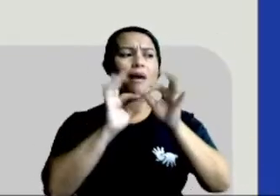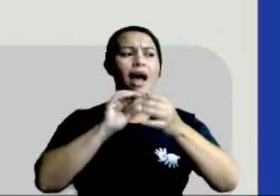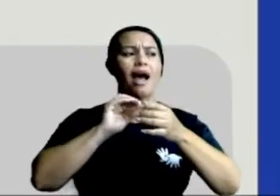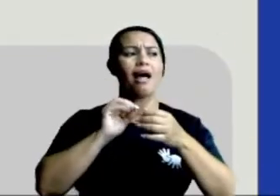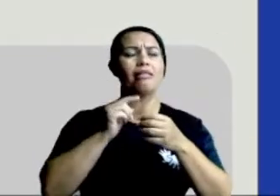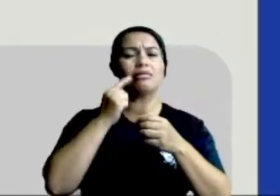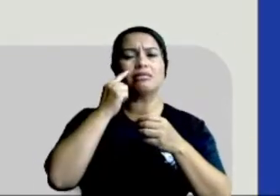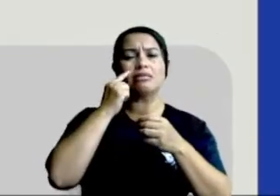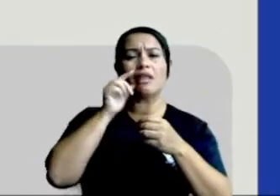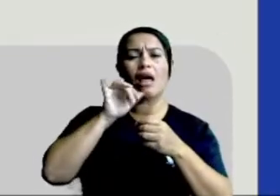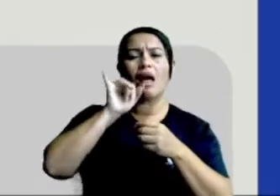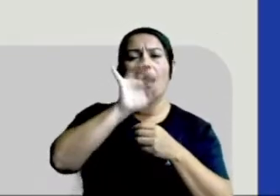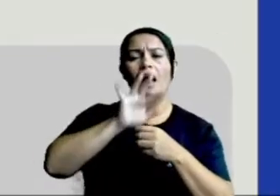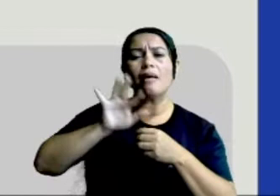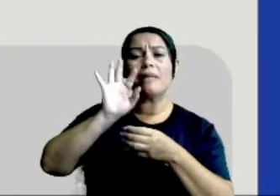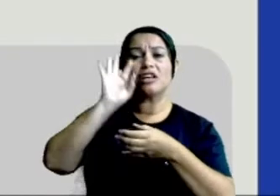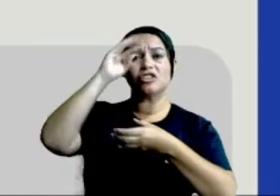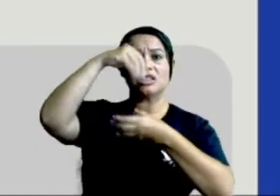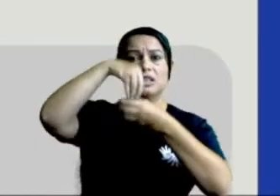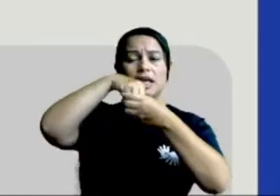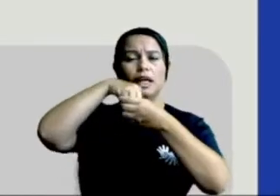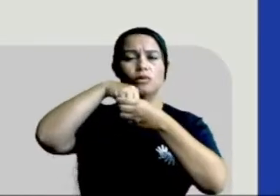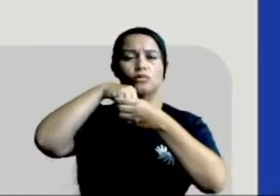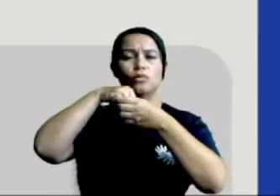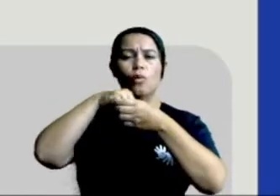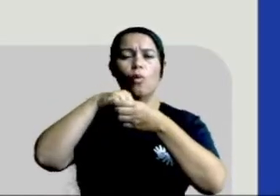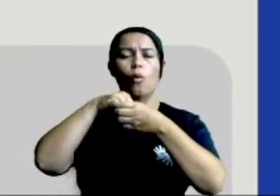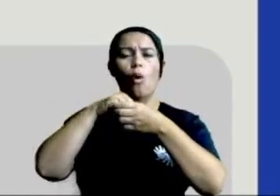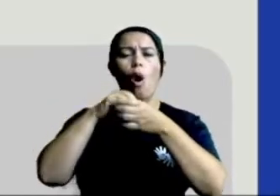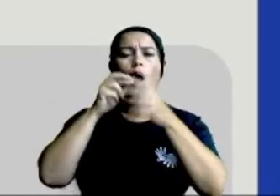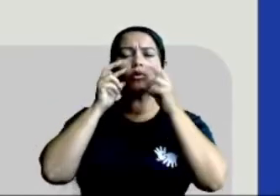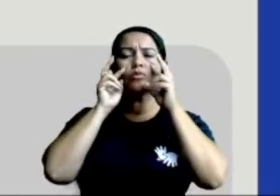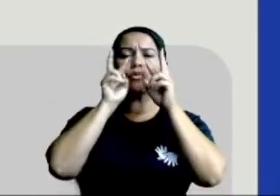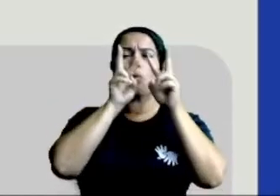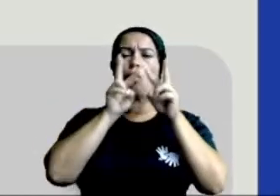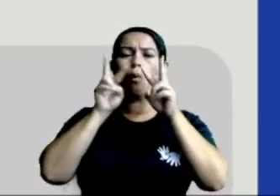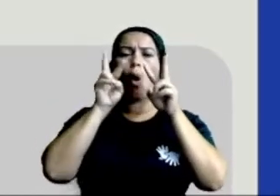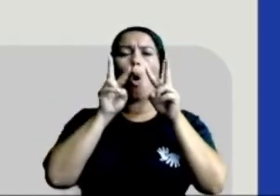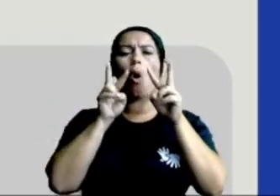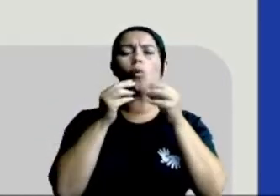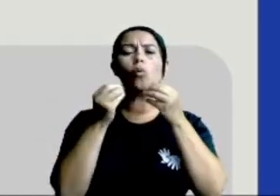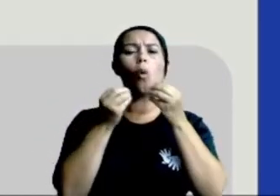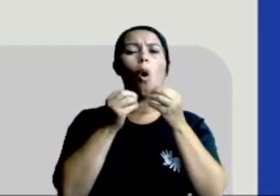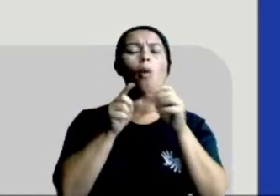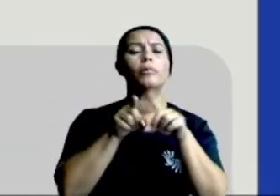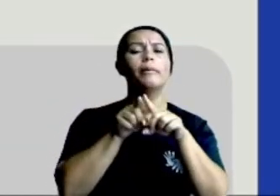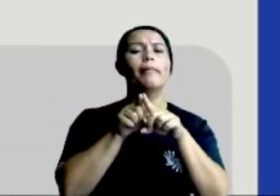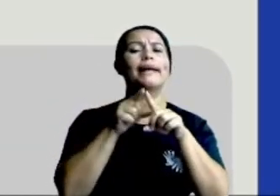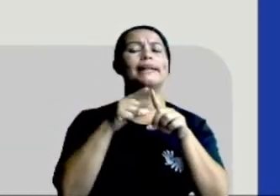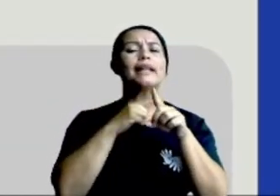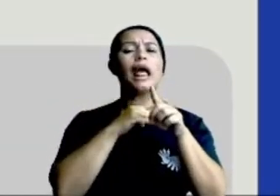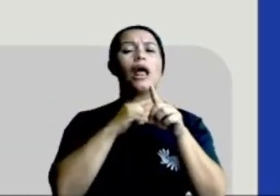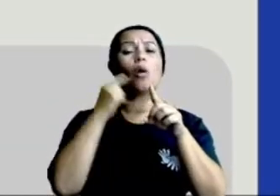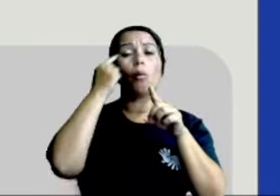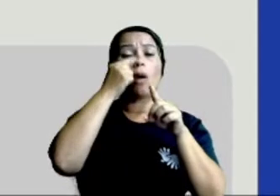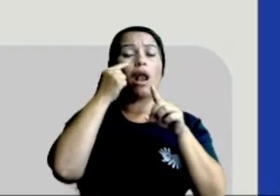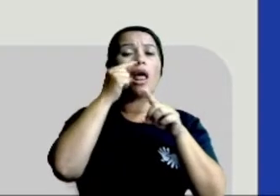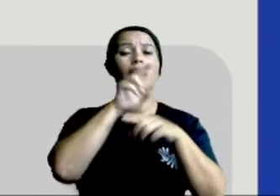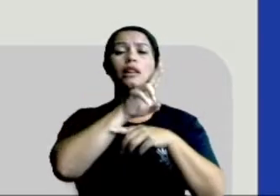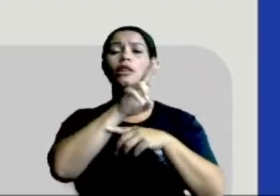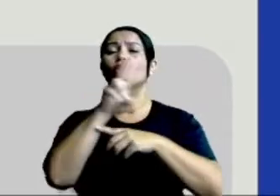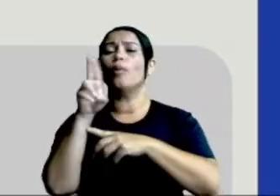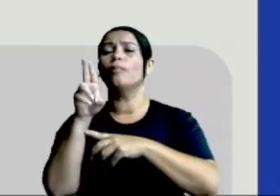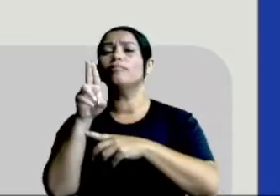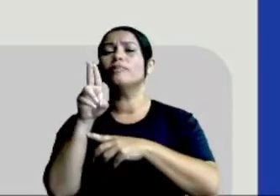imagem dentro dos nossos olhos? A luz, quando entra em linha reta por nossos olhos, ela passa por uma lente